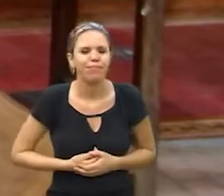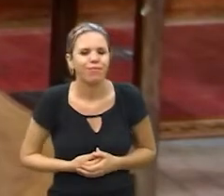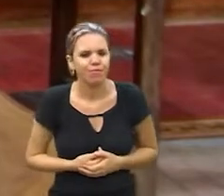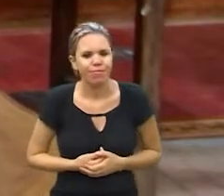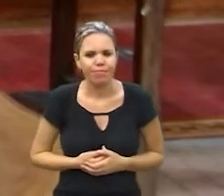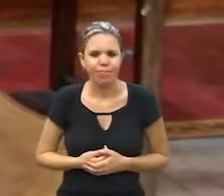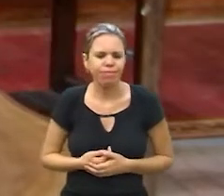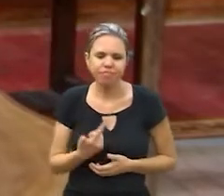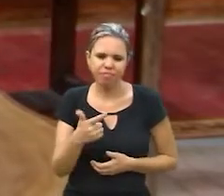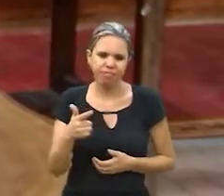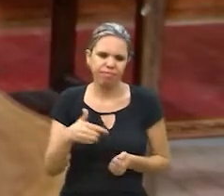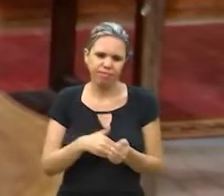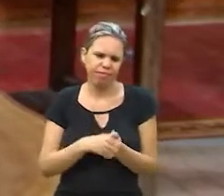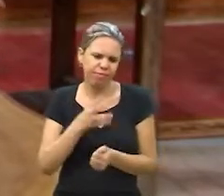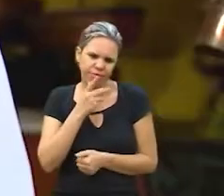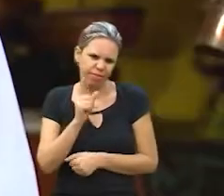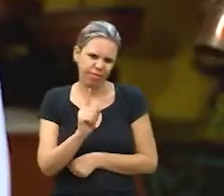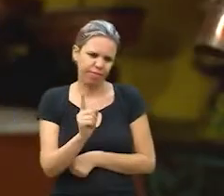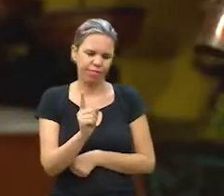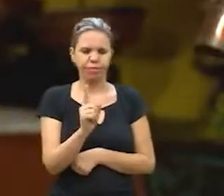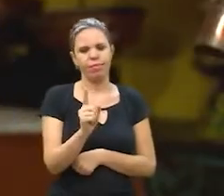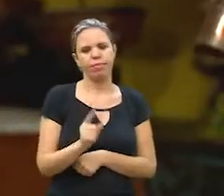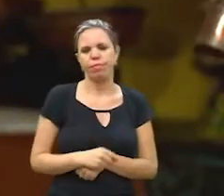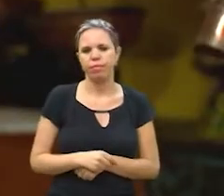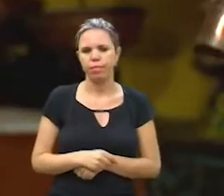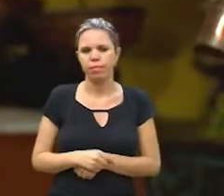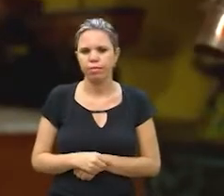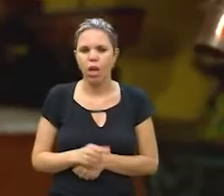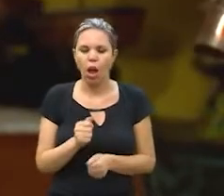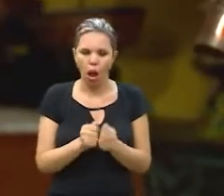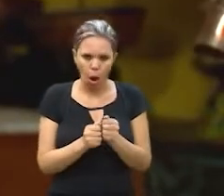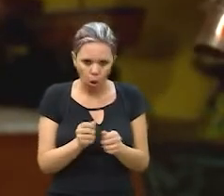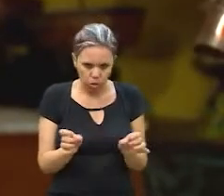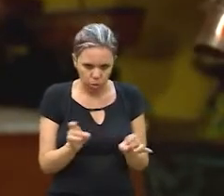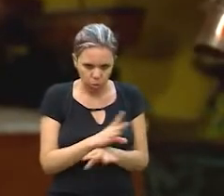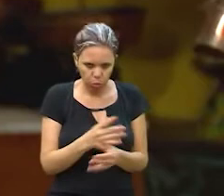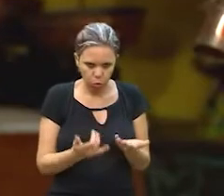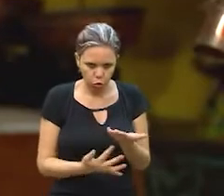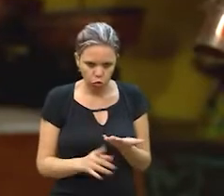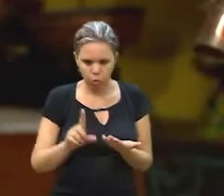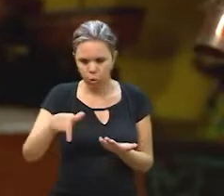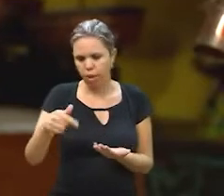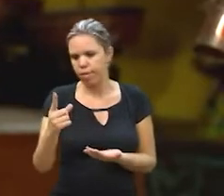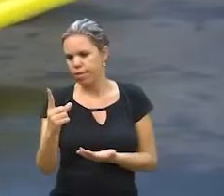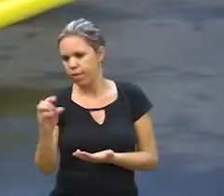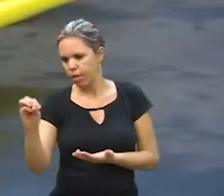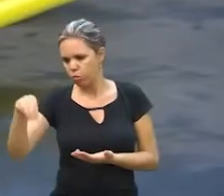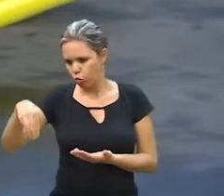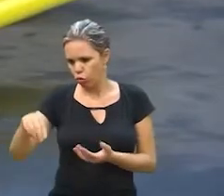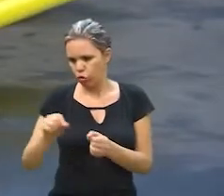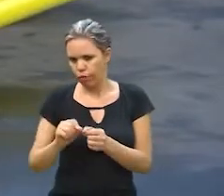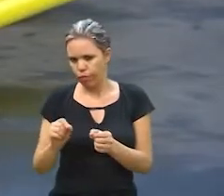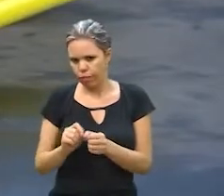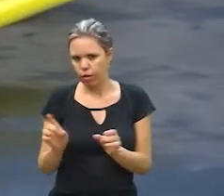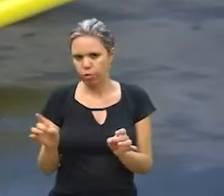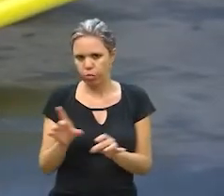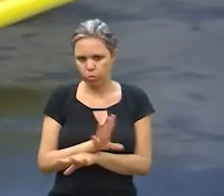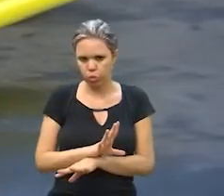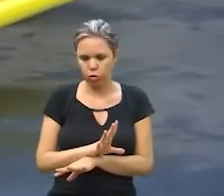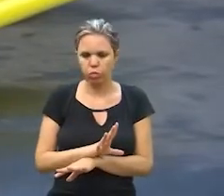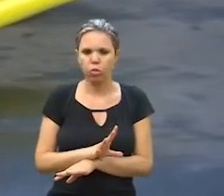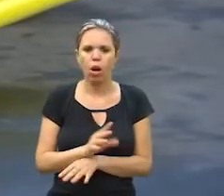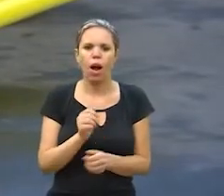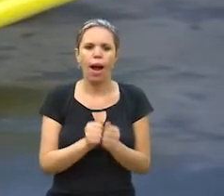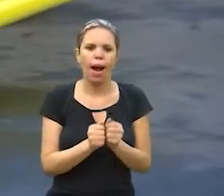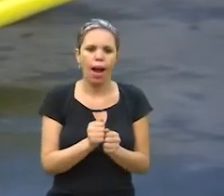fácil. Não tem segredo. E nem demora, né? Não. O arroz estando cozido, 10 minutos você faz o prato. Tem que deixar o arroz pré-cozido, o arbóreo,